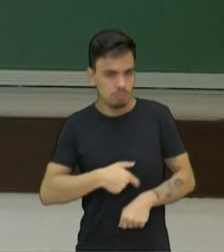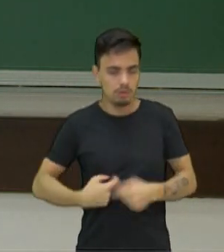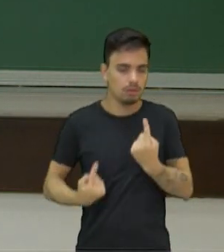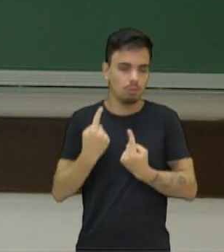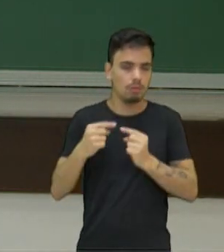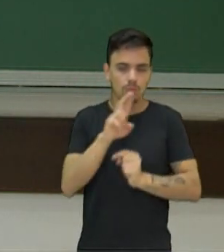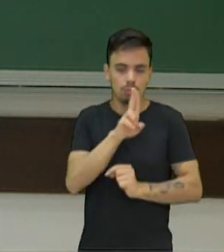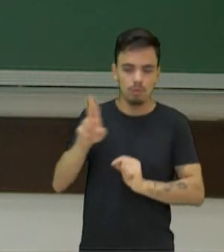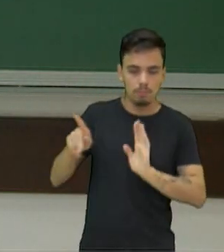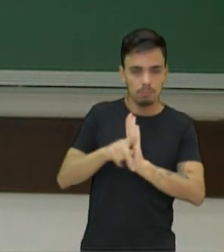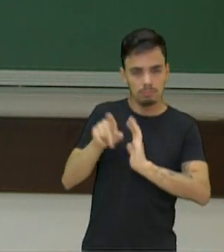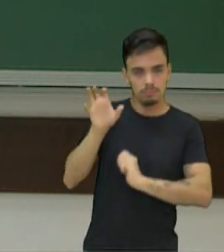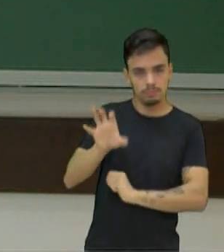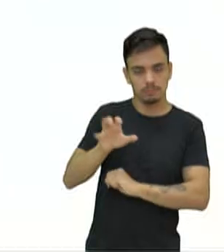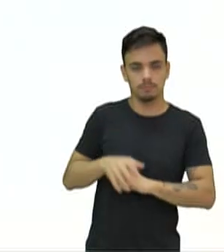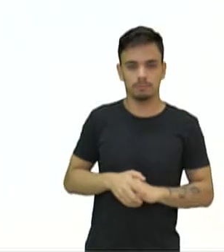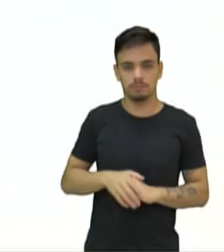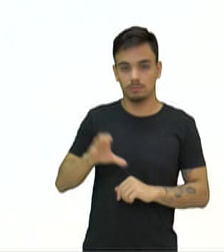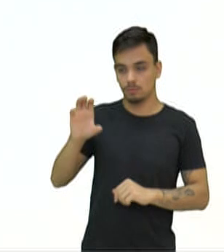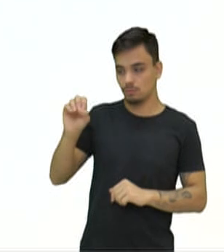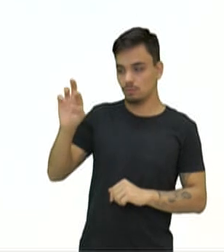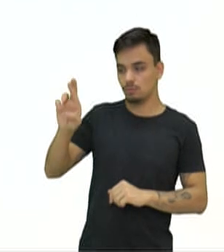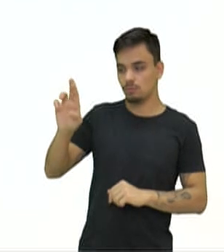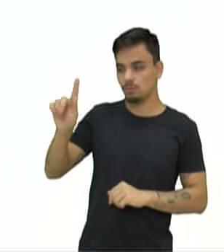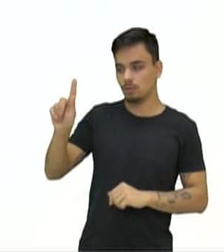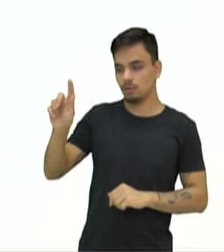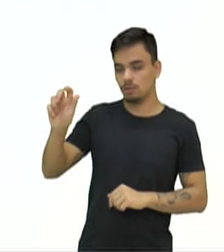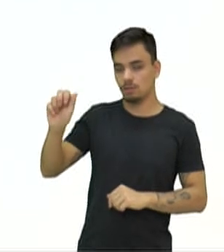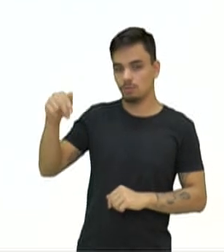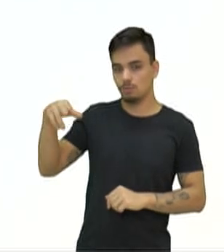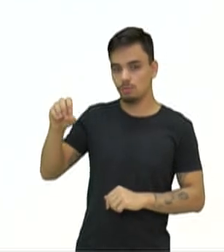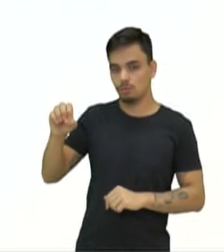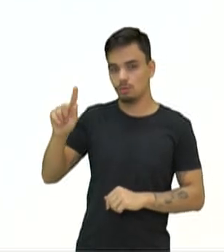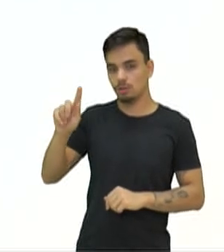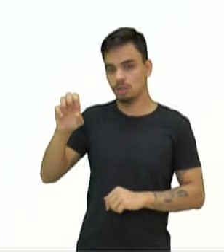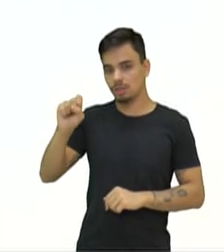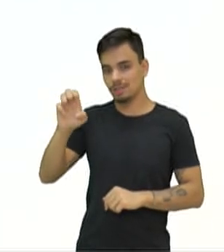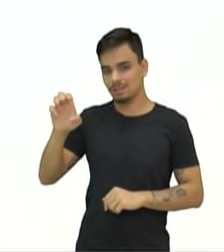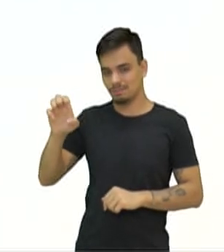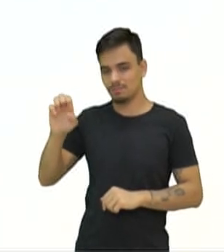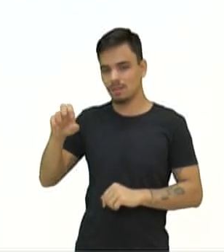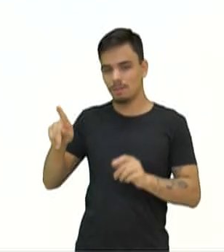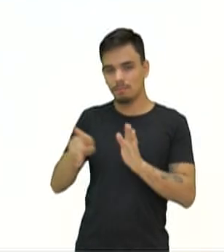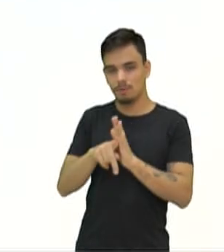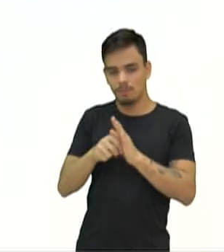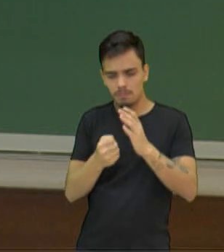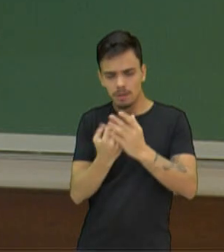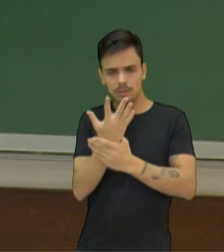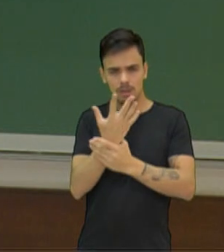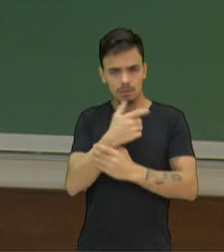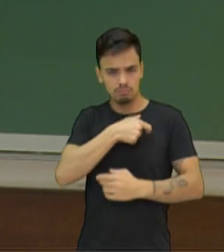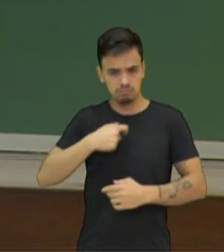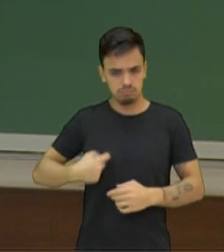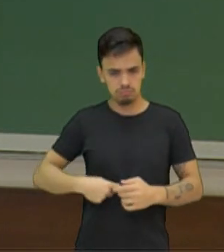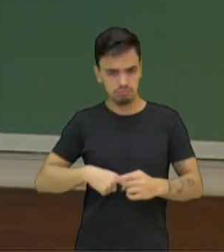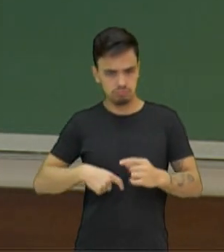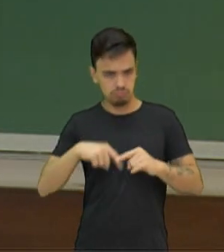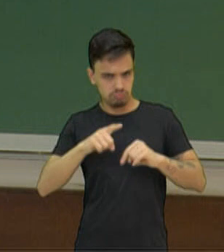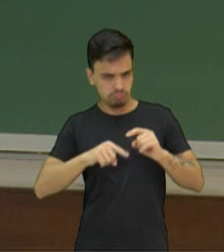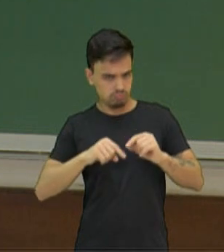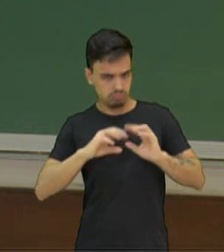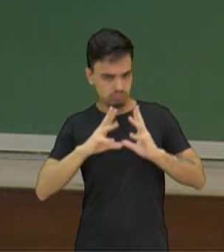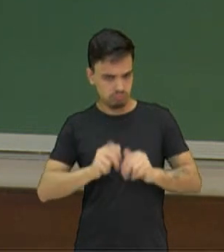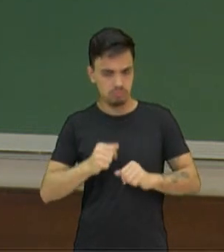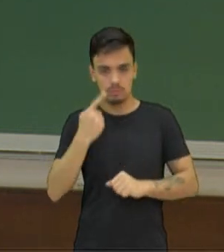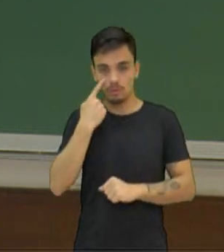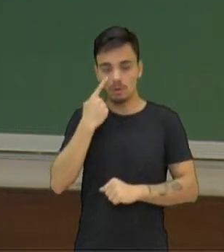Qual é o nome específico dela? Organogênese, ou seja, a gênese dos órgãos, a geração dos órgãos, né? Pessoal,